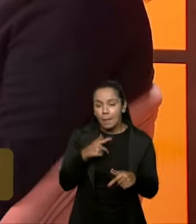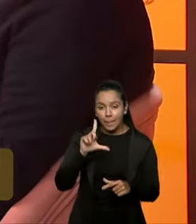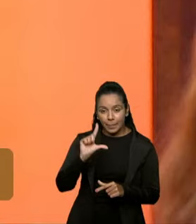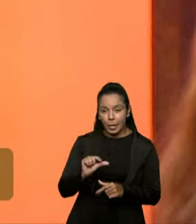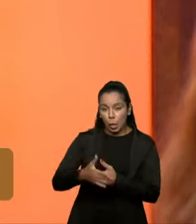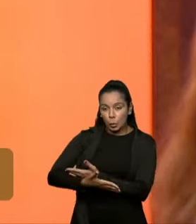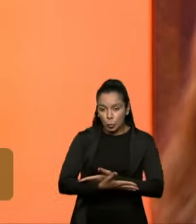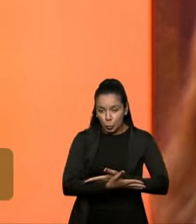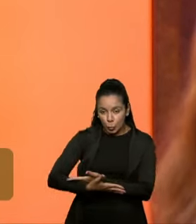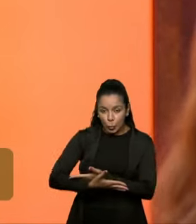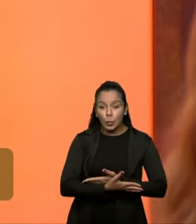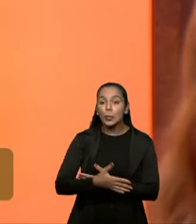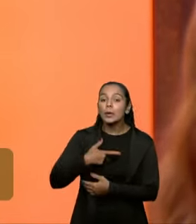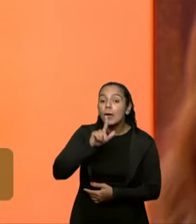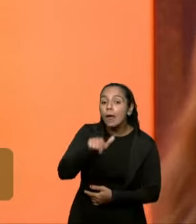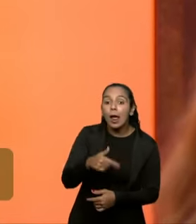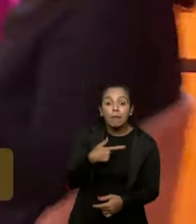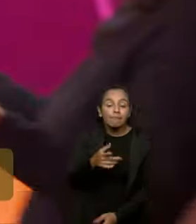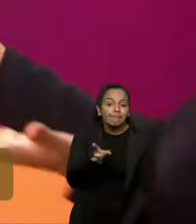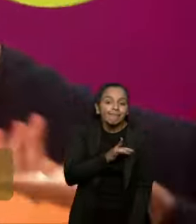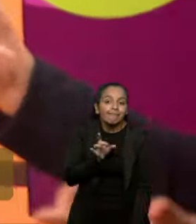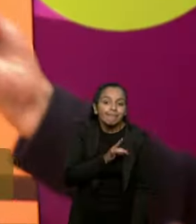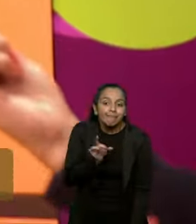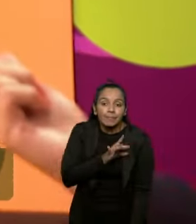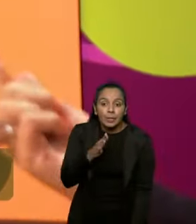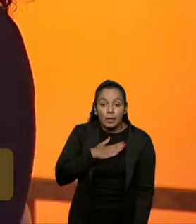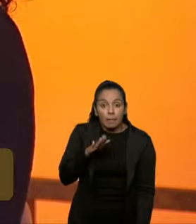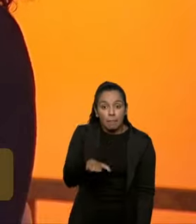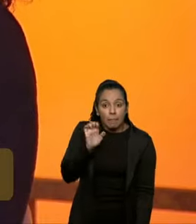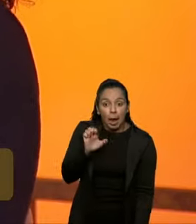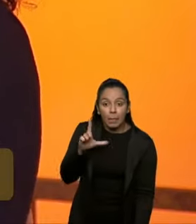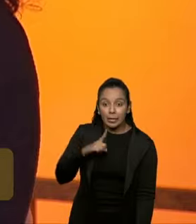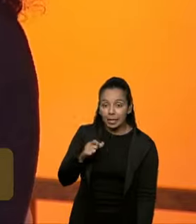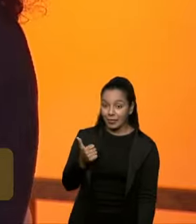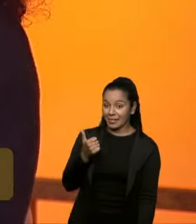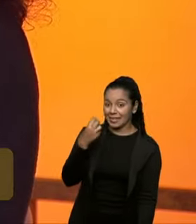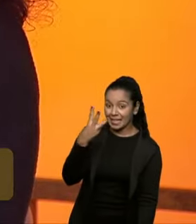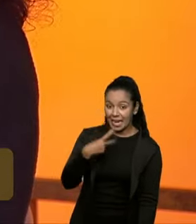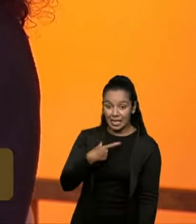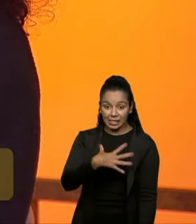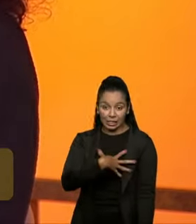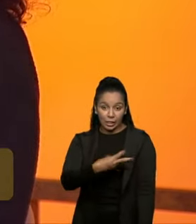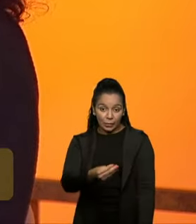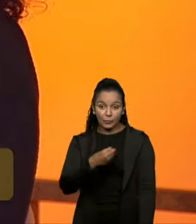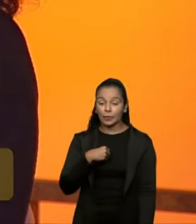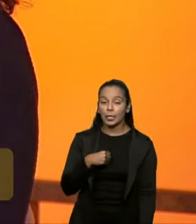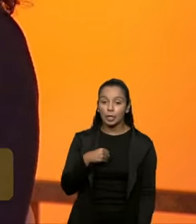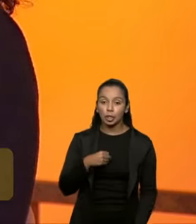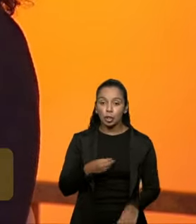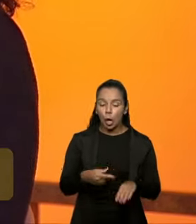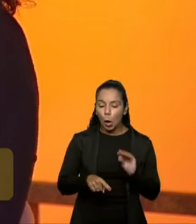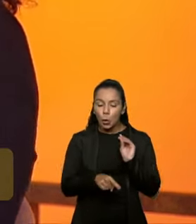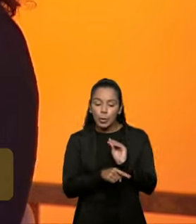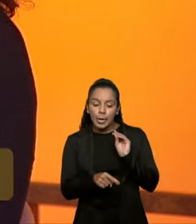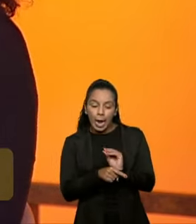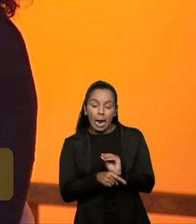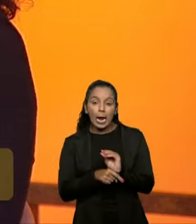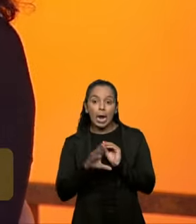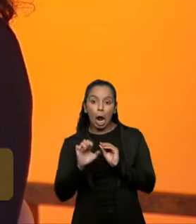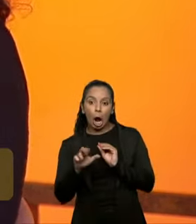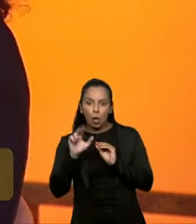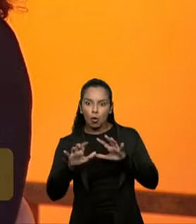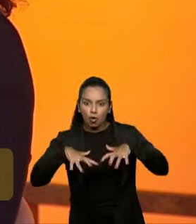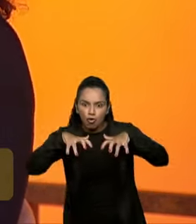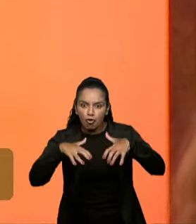ninar? Aquilo era um medo. Minha mãe teve 13 filhos, né? Neném, que a cuca vai chegar, papai foi pra roça e a mãe foi